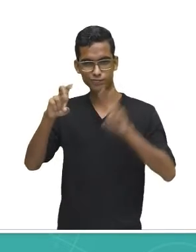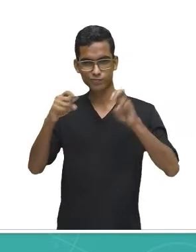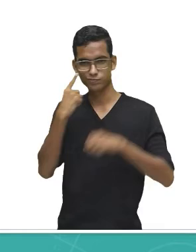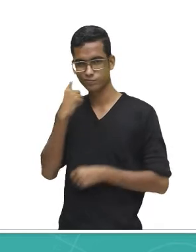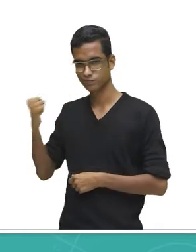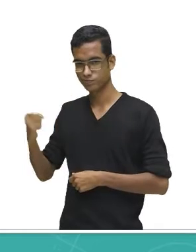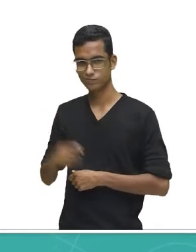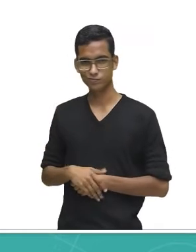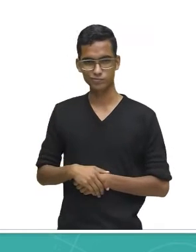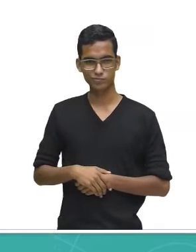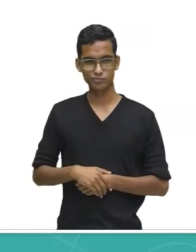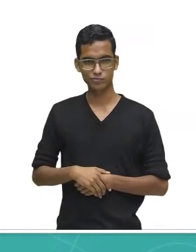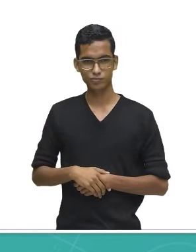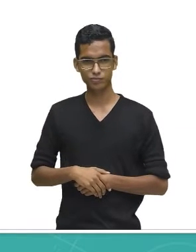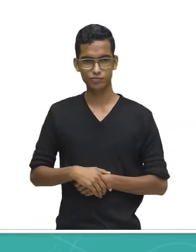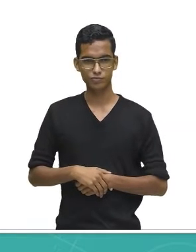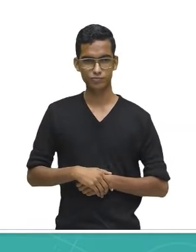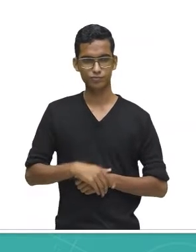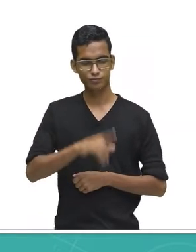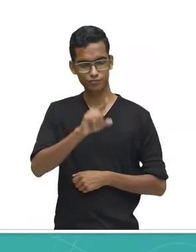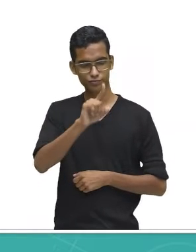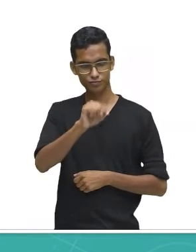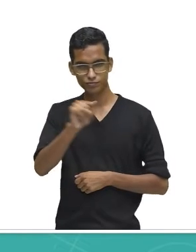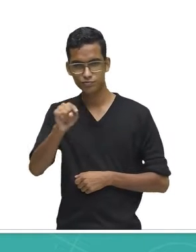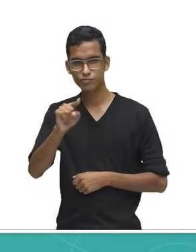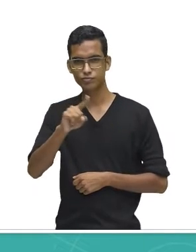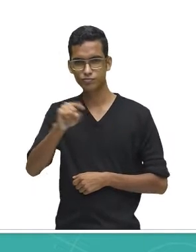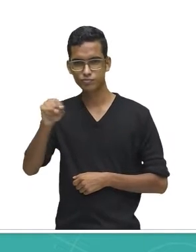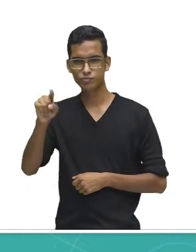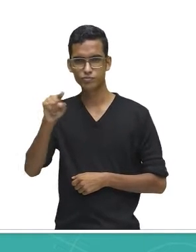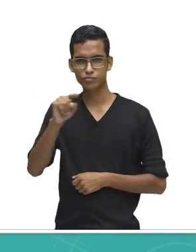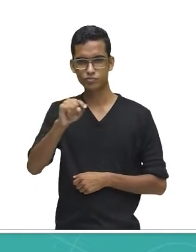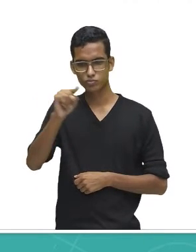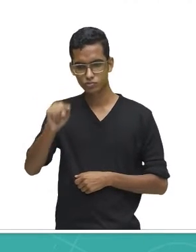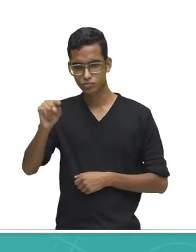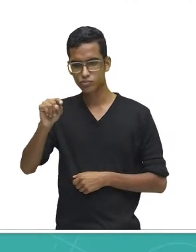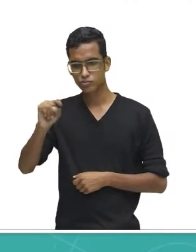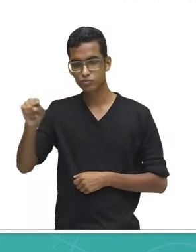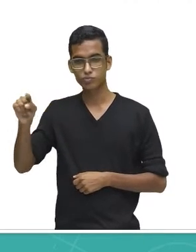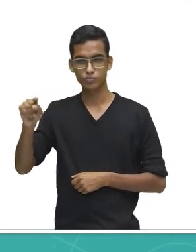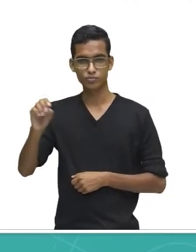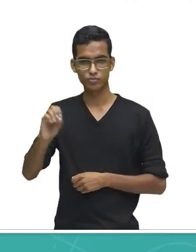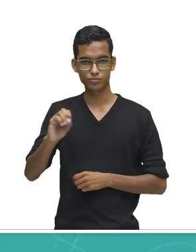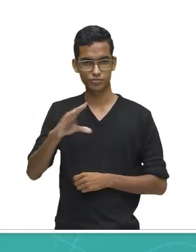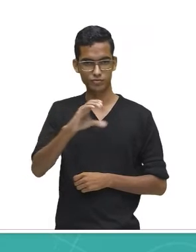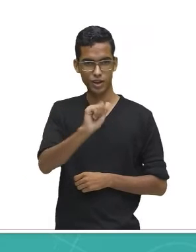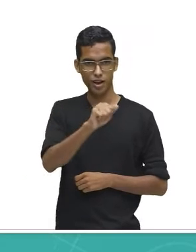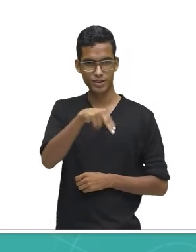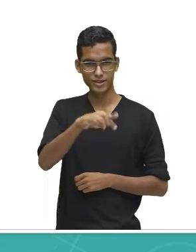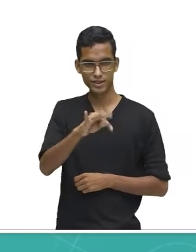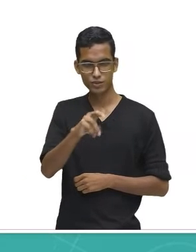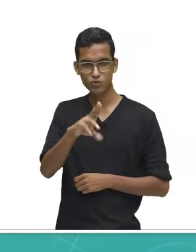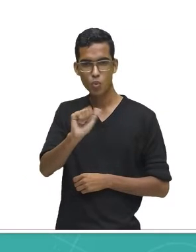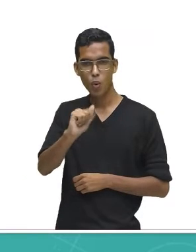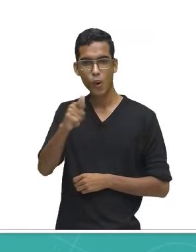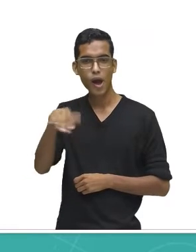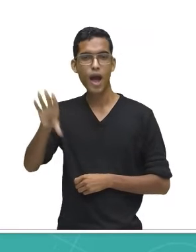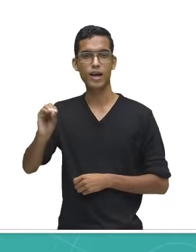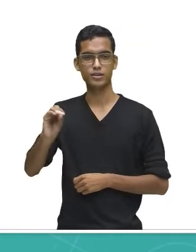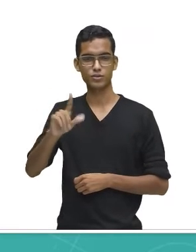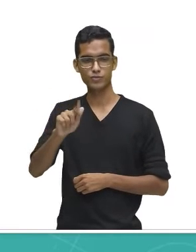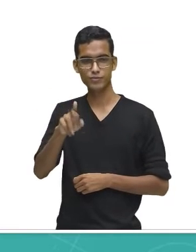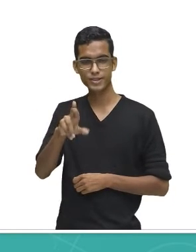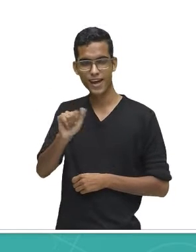só, a acentuação gráfica. Nós iremos estudar a posição da sílaba tônica nas